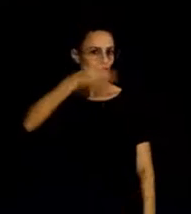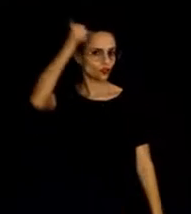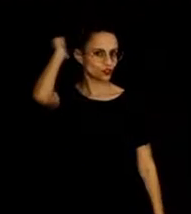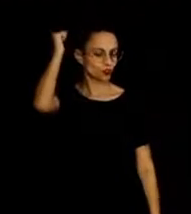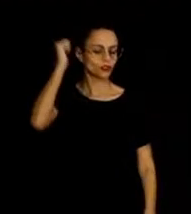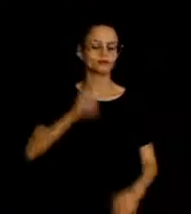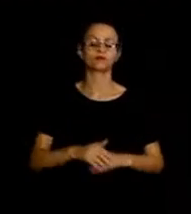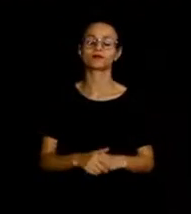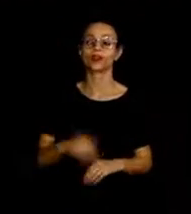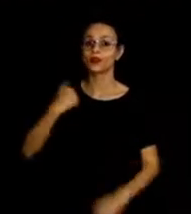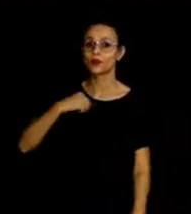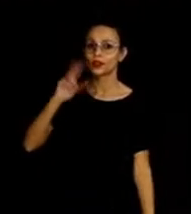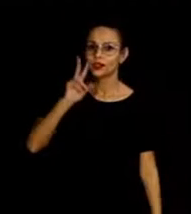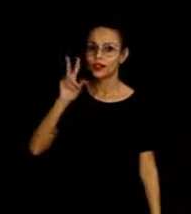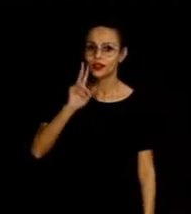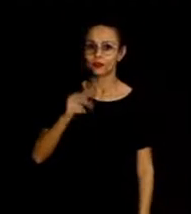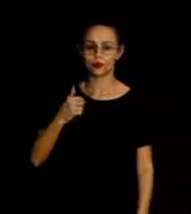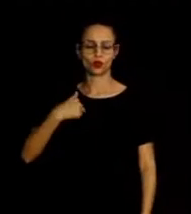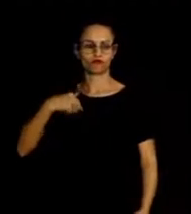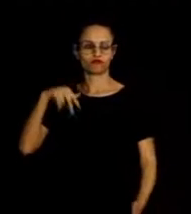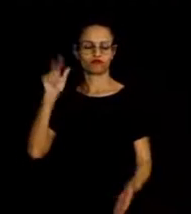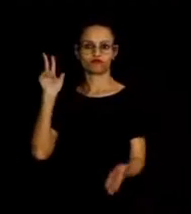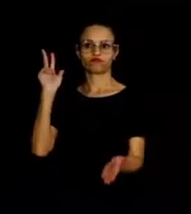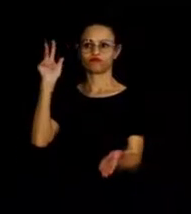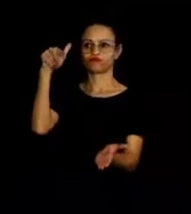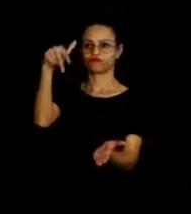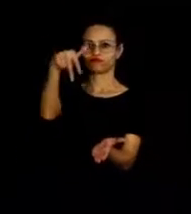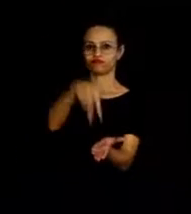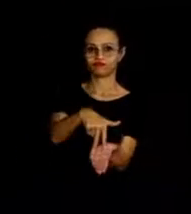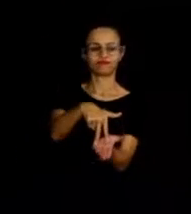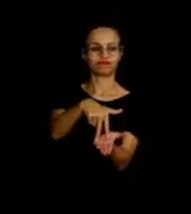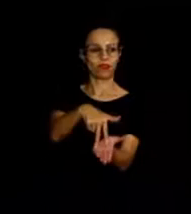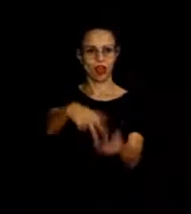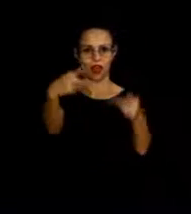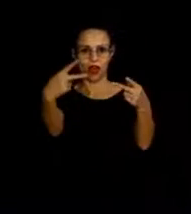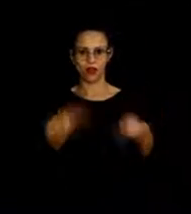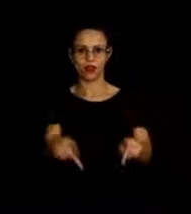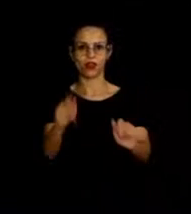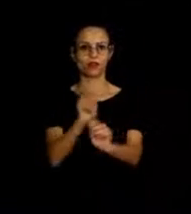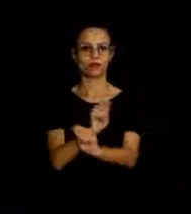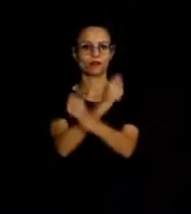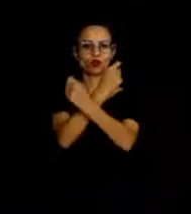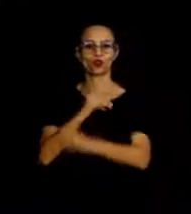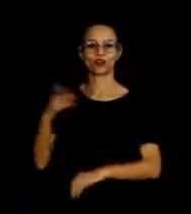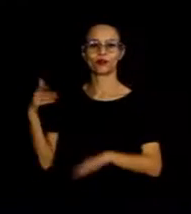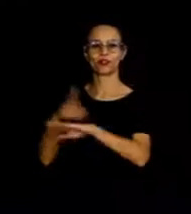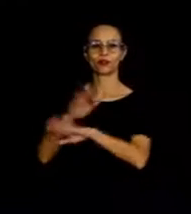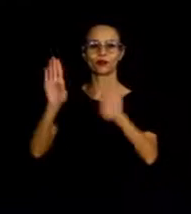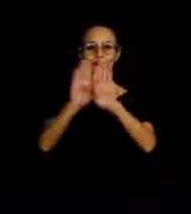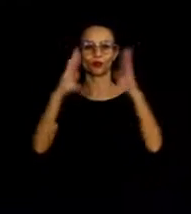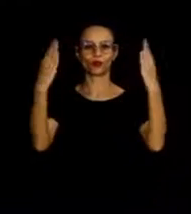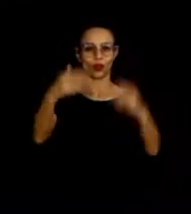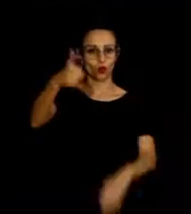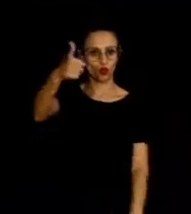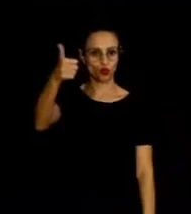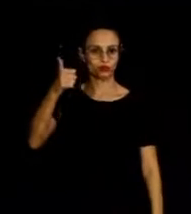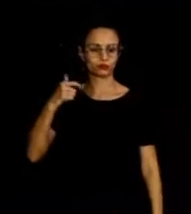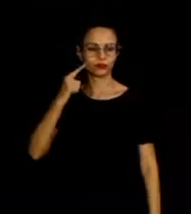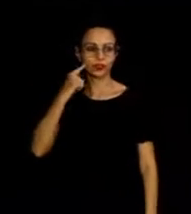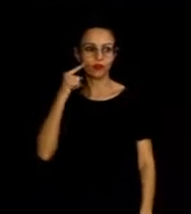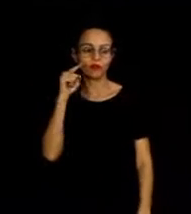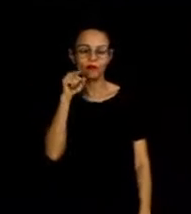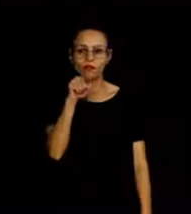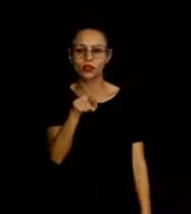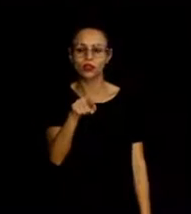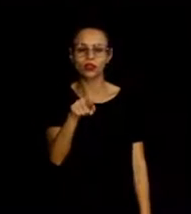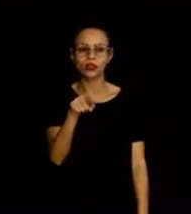vestibular e eu me recordo que quando eu cheguei aqui na PUC eu entrei pelo portão 1 e quando eu vi